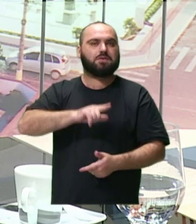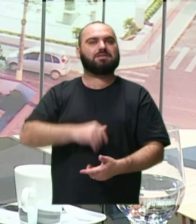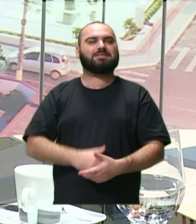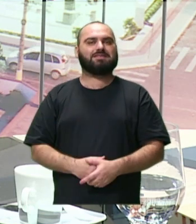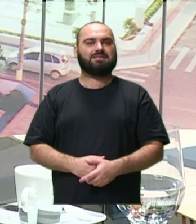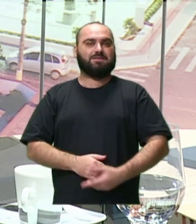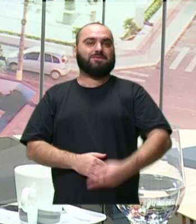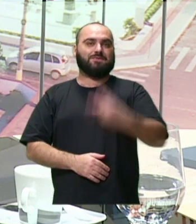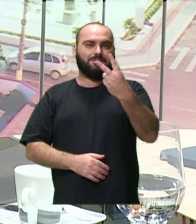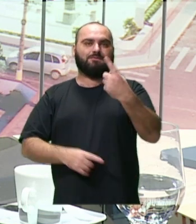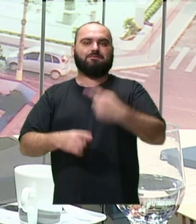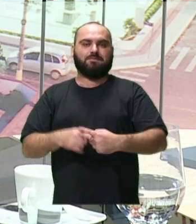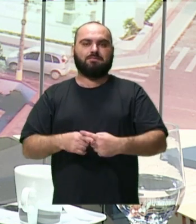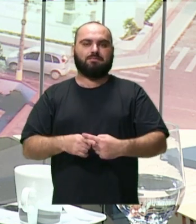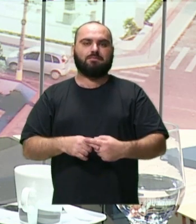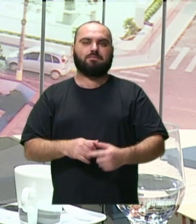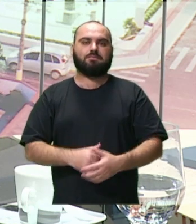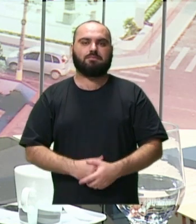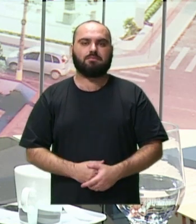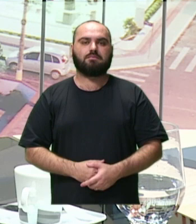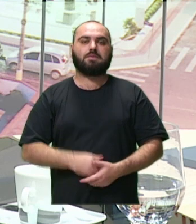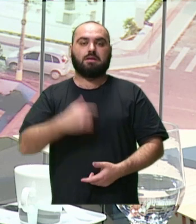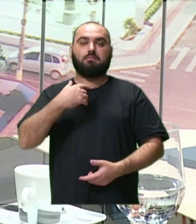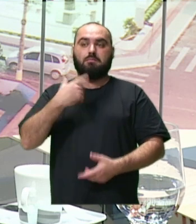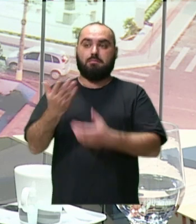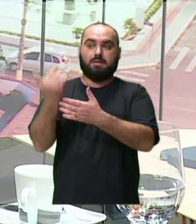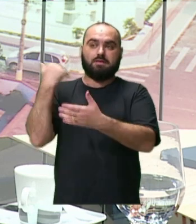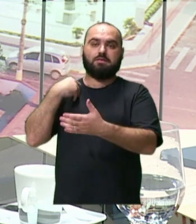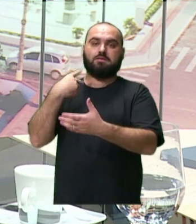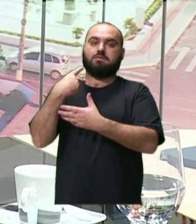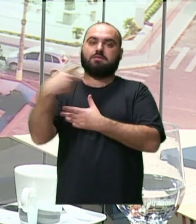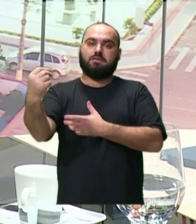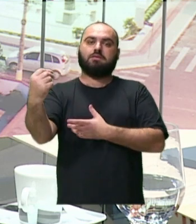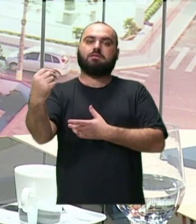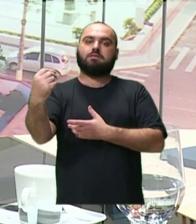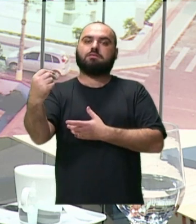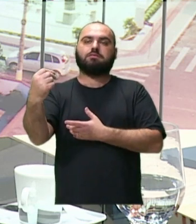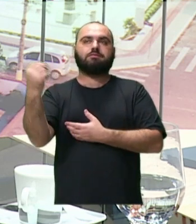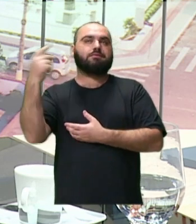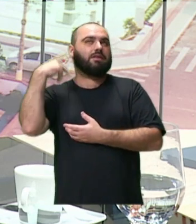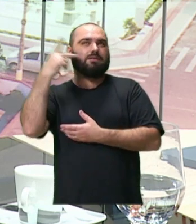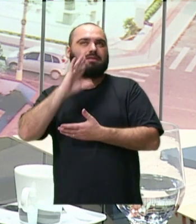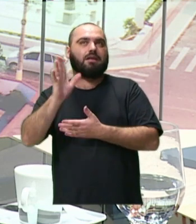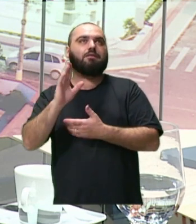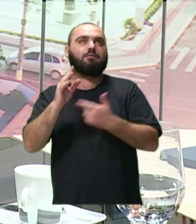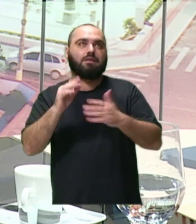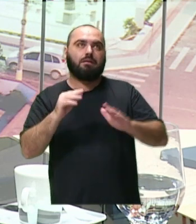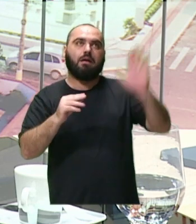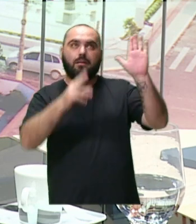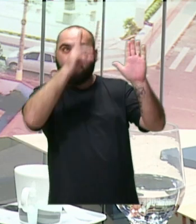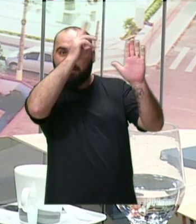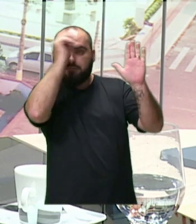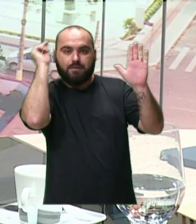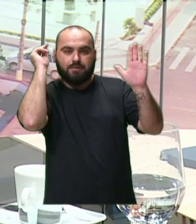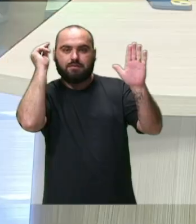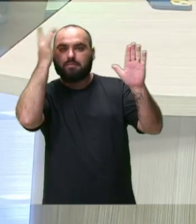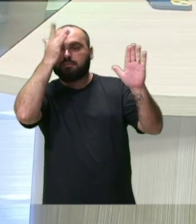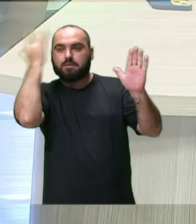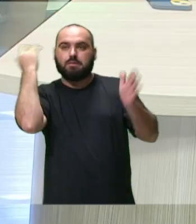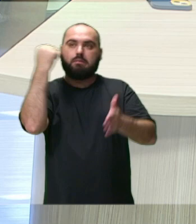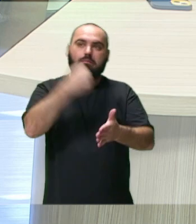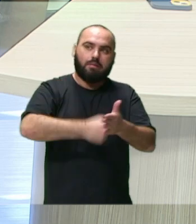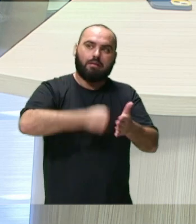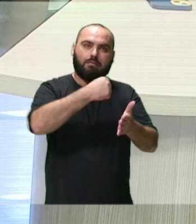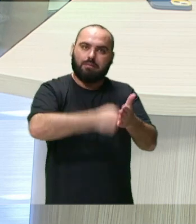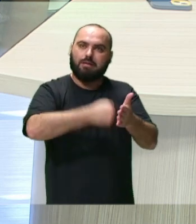E quando eu saí também achei que não seria vereadora novamente, tanto que depois fui candidata a prefeita. As pessoas vão cobrando outras coisas da gente,